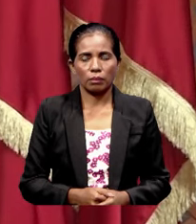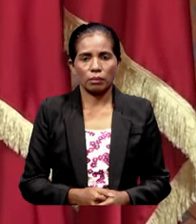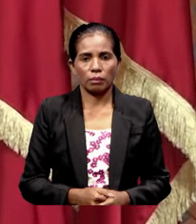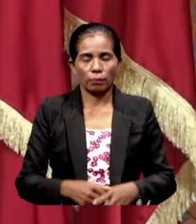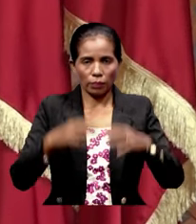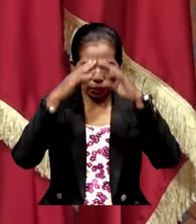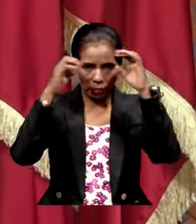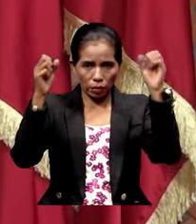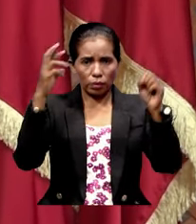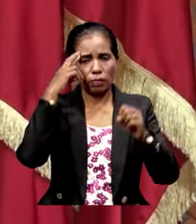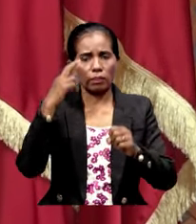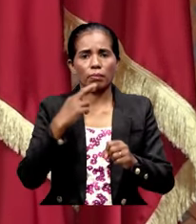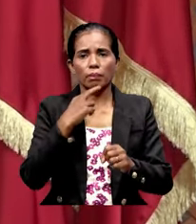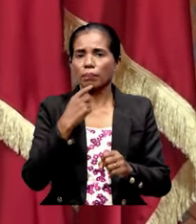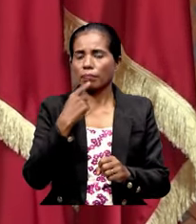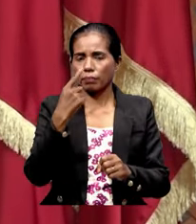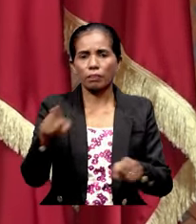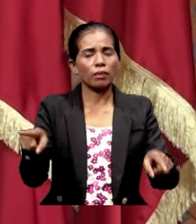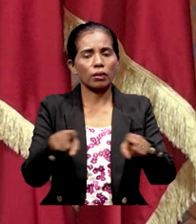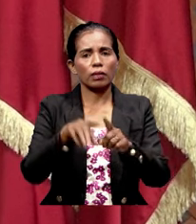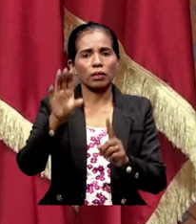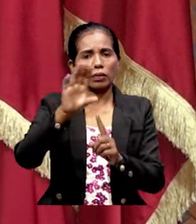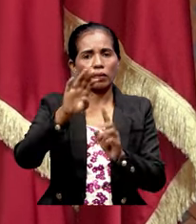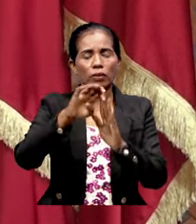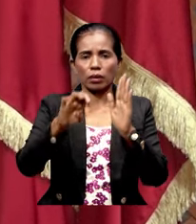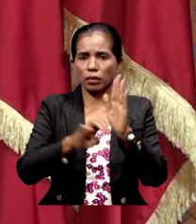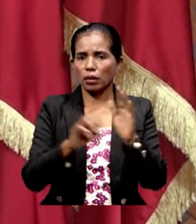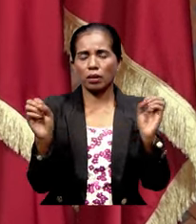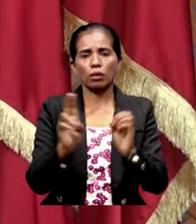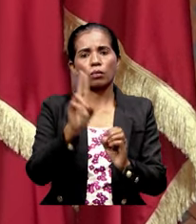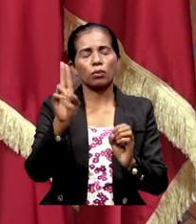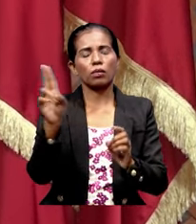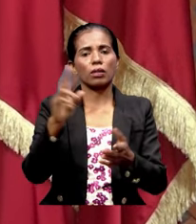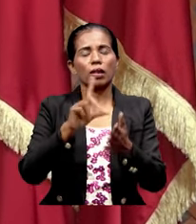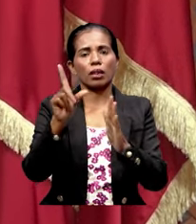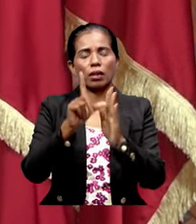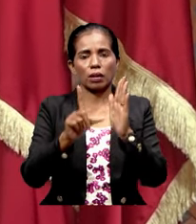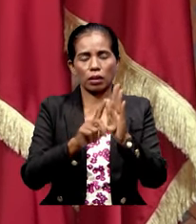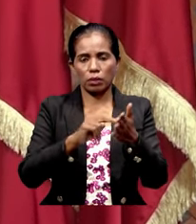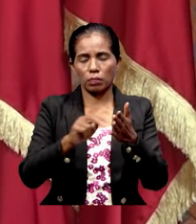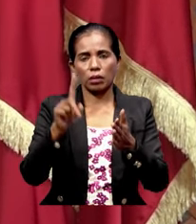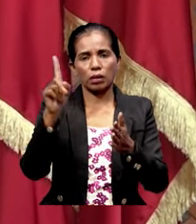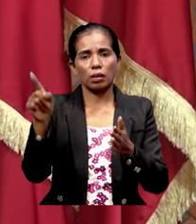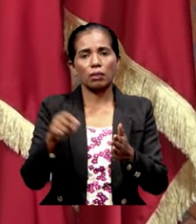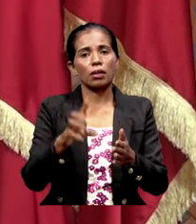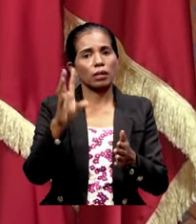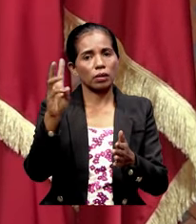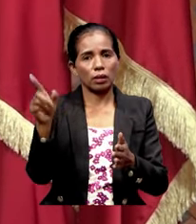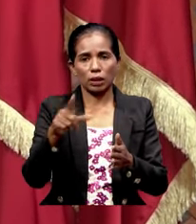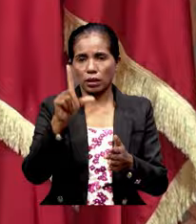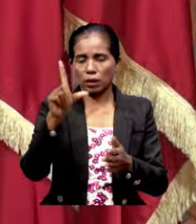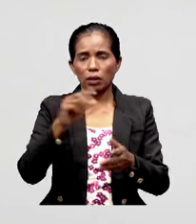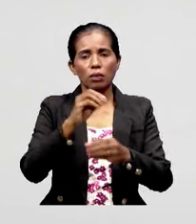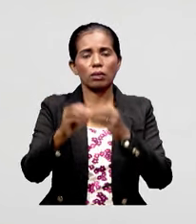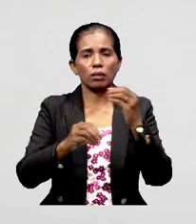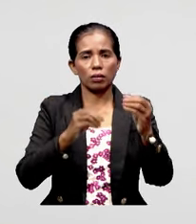Presidente da República Zira Mujorta Hateten, Hanesan Chefe Estado, Nia Sela usa a lei número Ida barra 6º, a linha Ida, quando o procedimento,